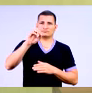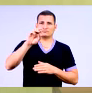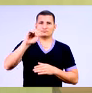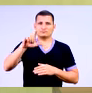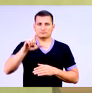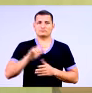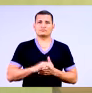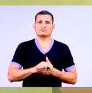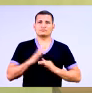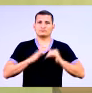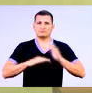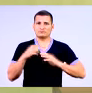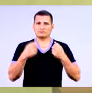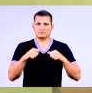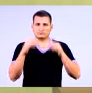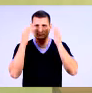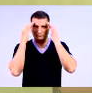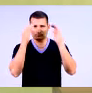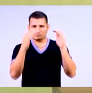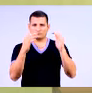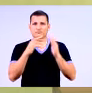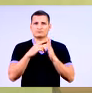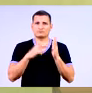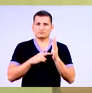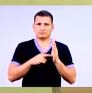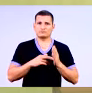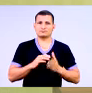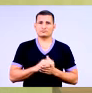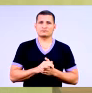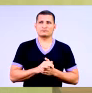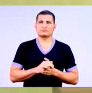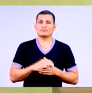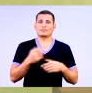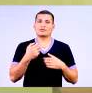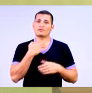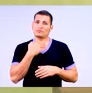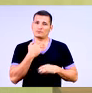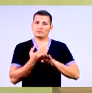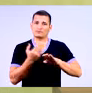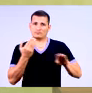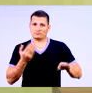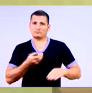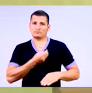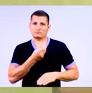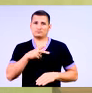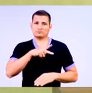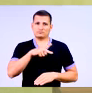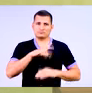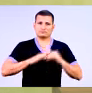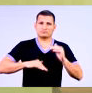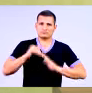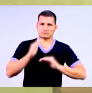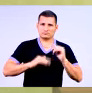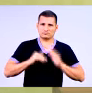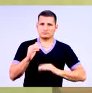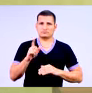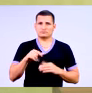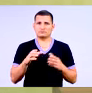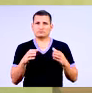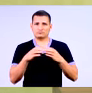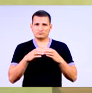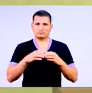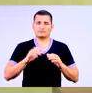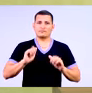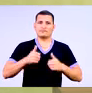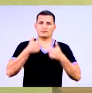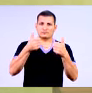seu comportamento na profissão que exerce. É uma virtude que não pode ser separada da vida pessoal e profissional, sendo um conjunto de valores